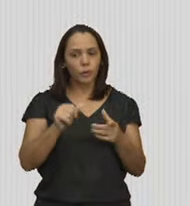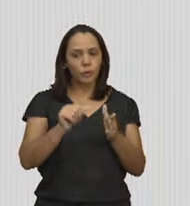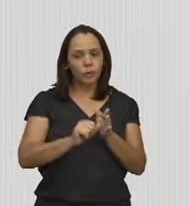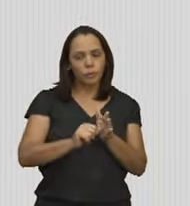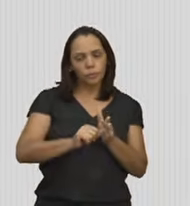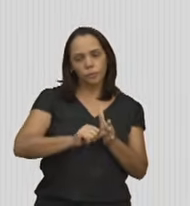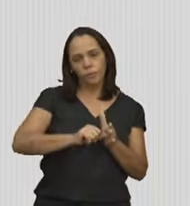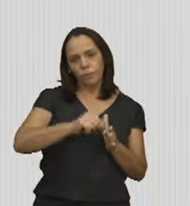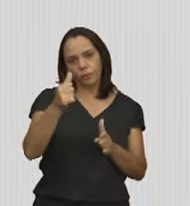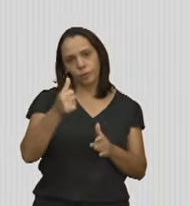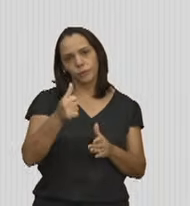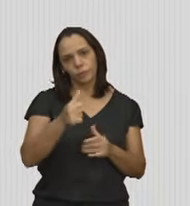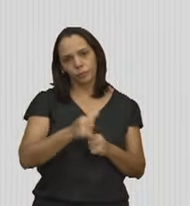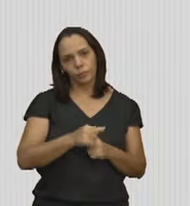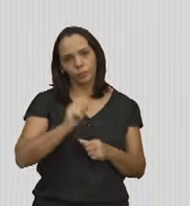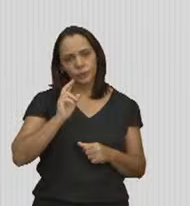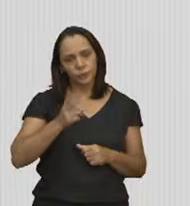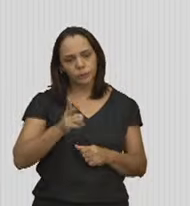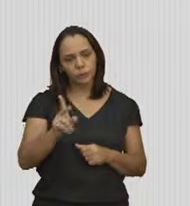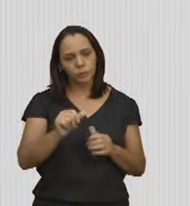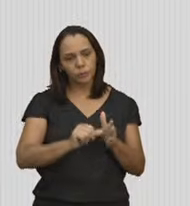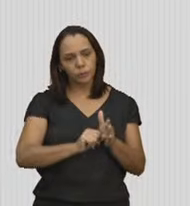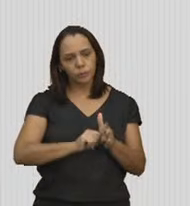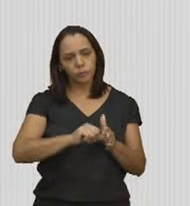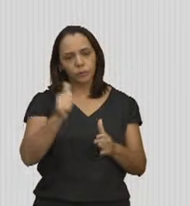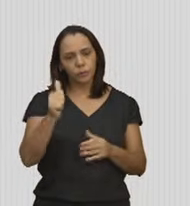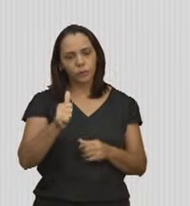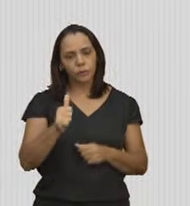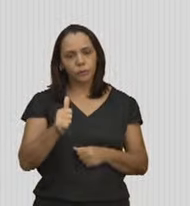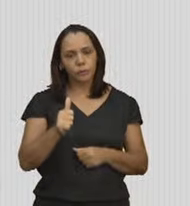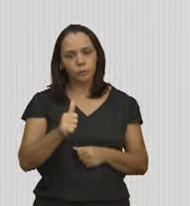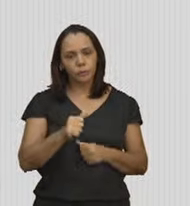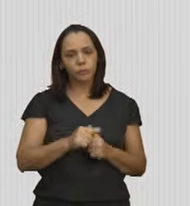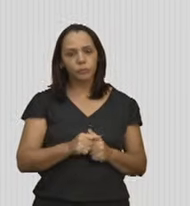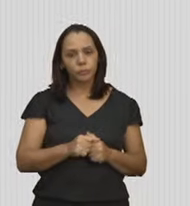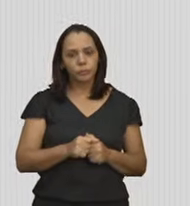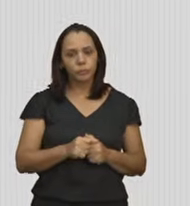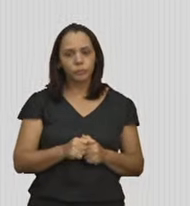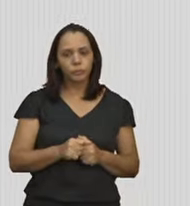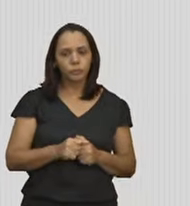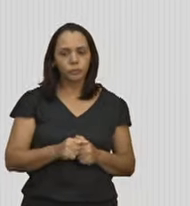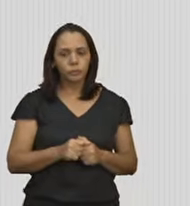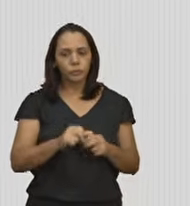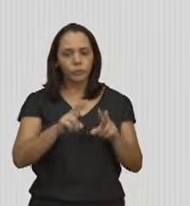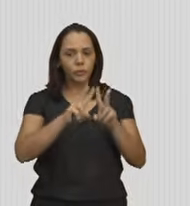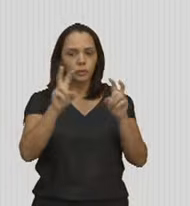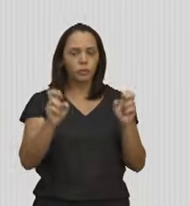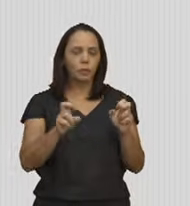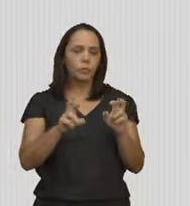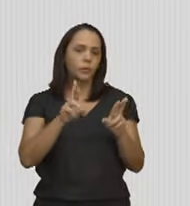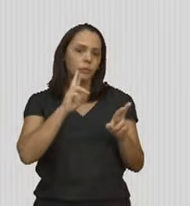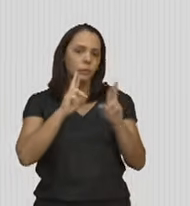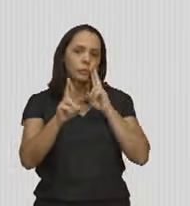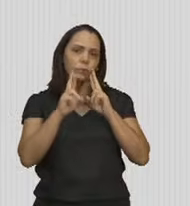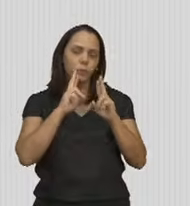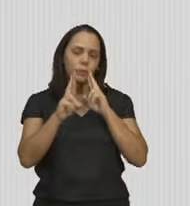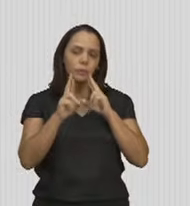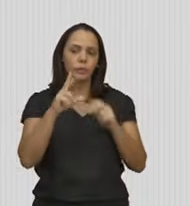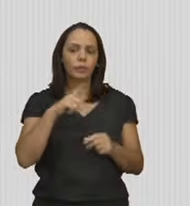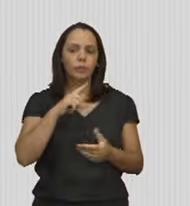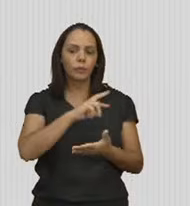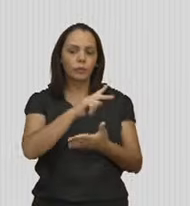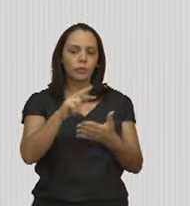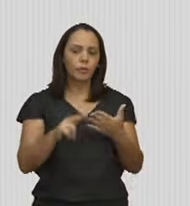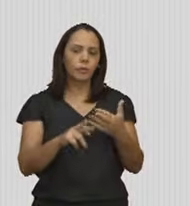é o primeiro lugar nessas semanas, sempre figura entre os primeiros lugares, então no geral está entre os primeiros lugares aí dos temas de reclamações. A gente tem muitas